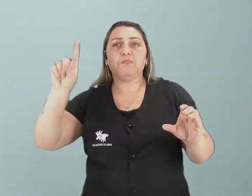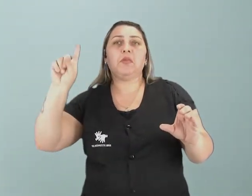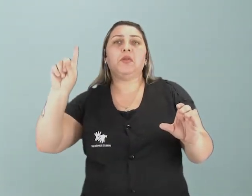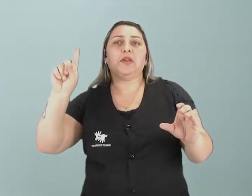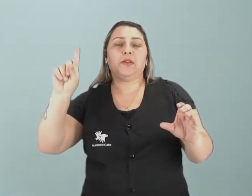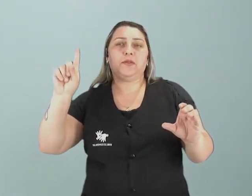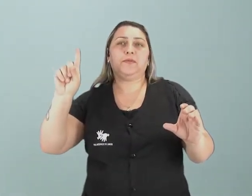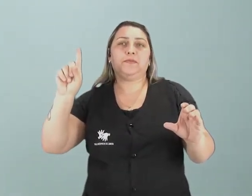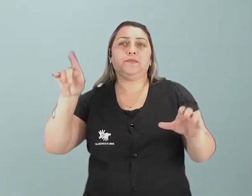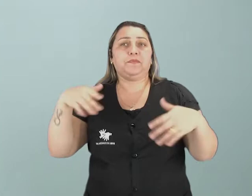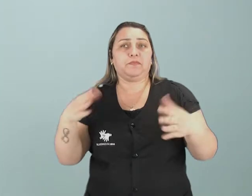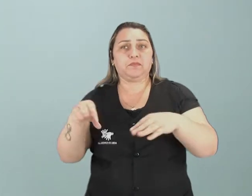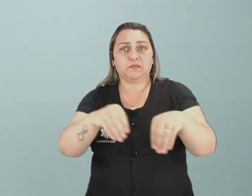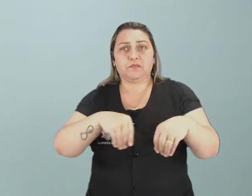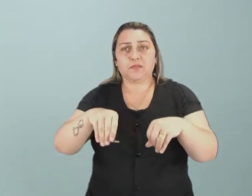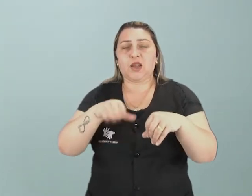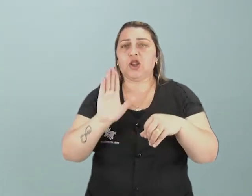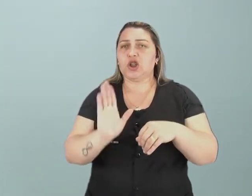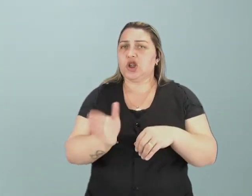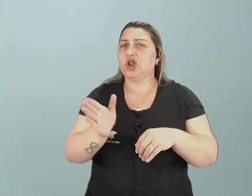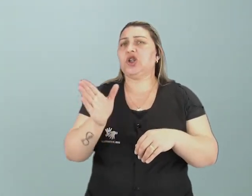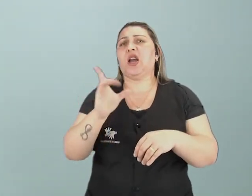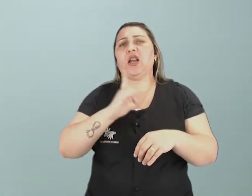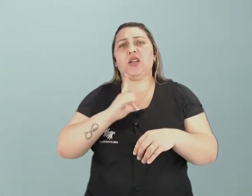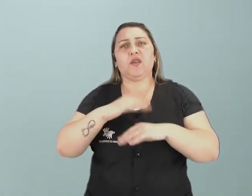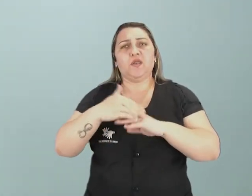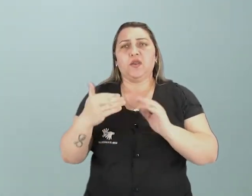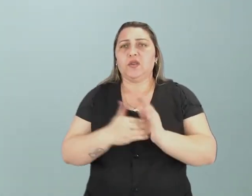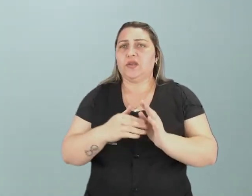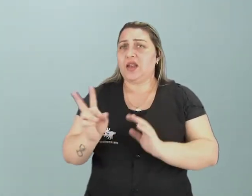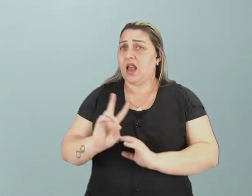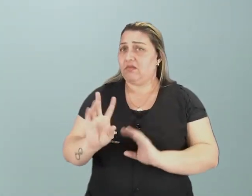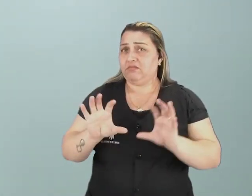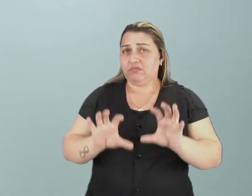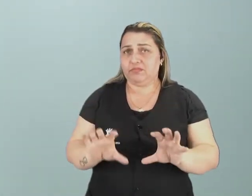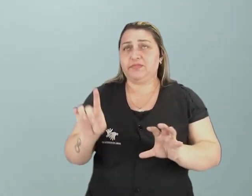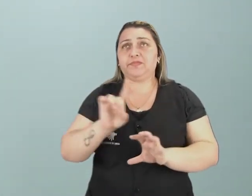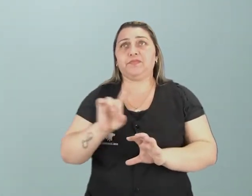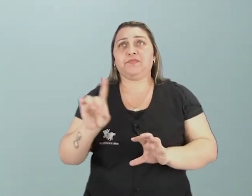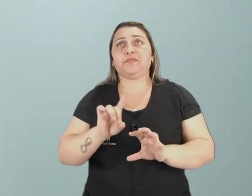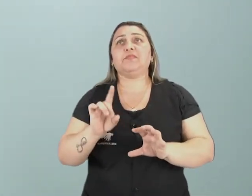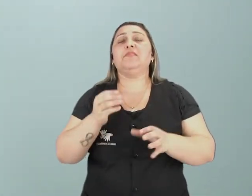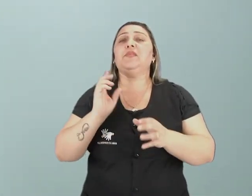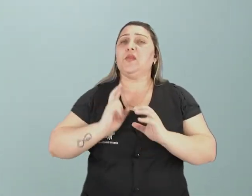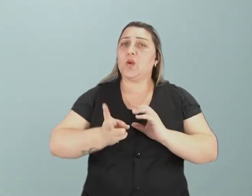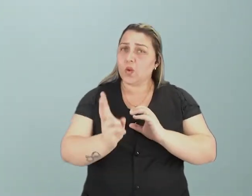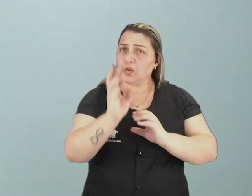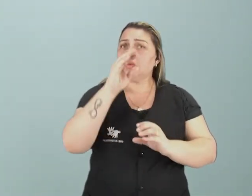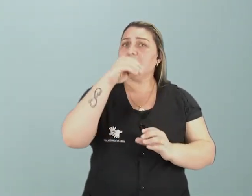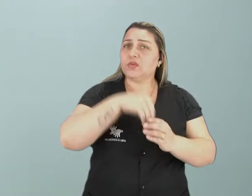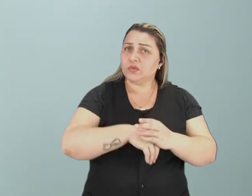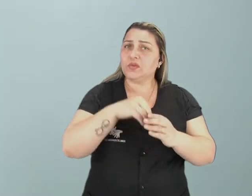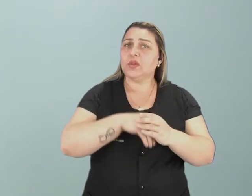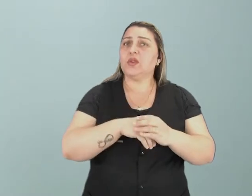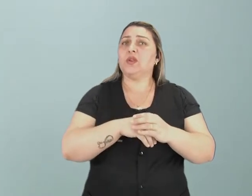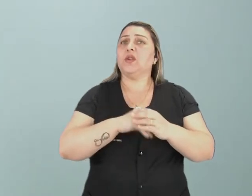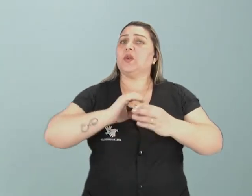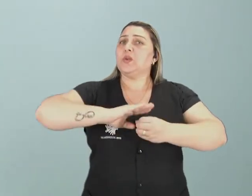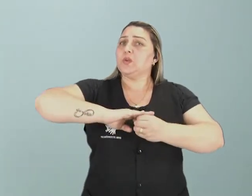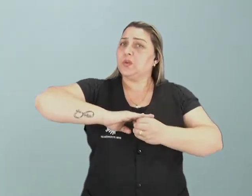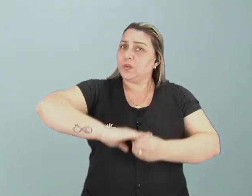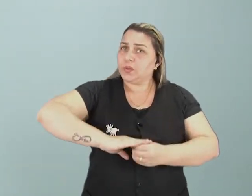embora, desse território que eu já usei de tudo. Não é bem por aí não, galera. A galera queria ficar lá dentro,